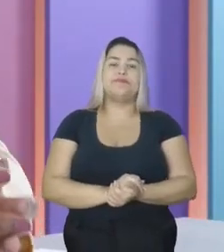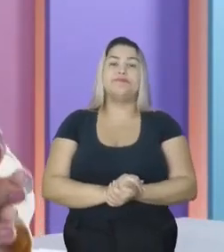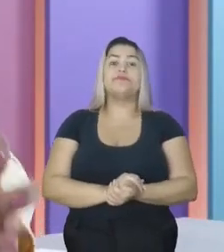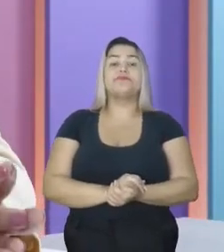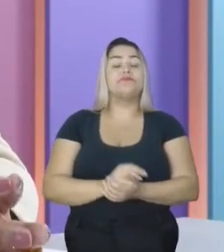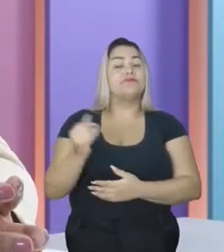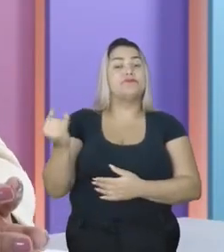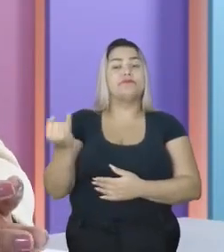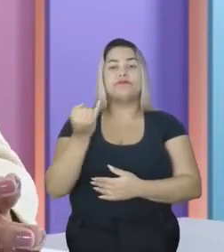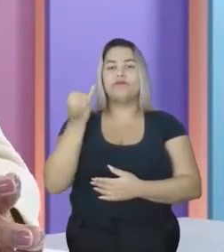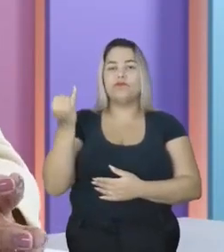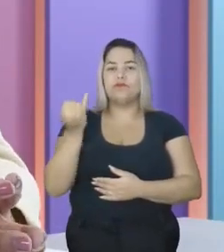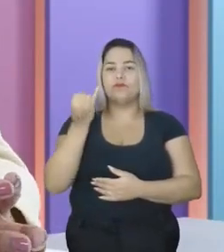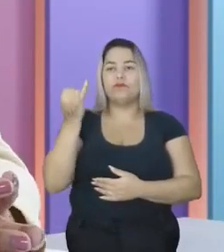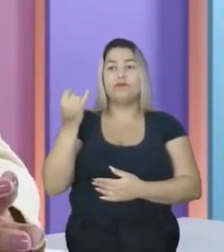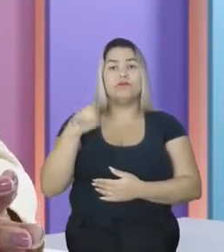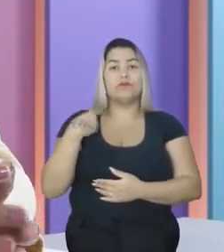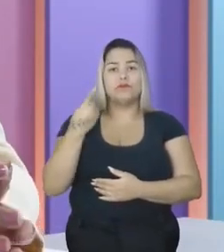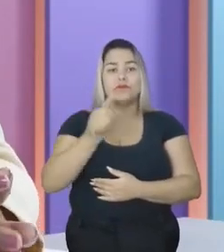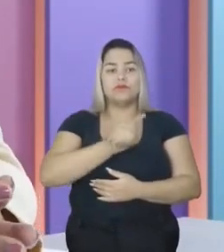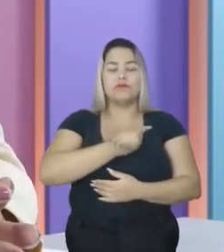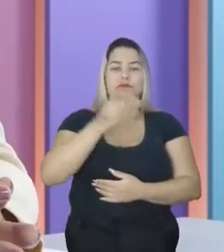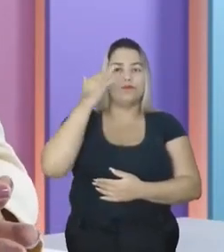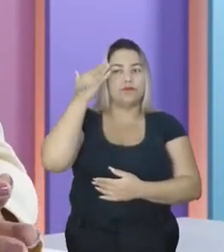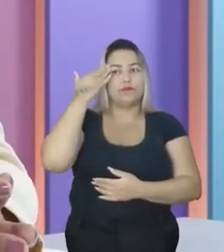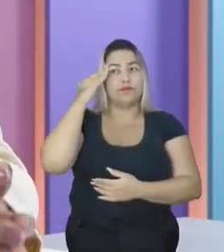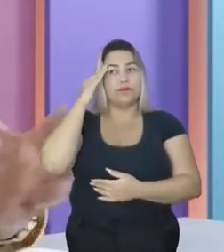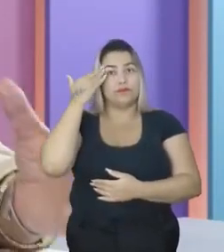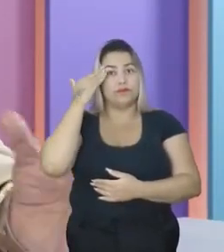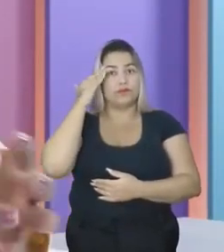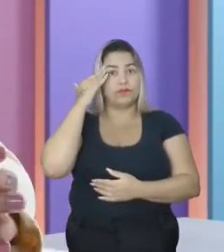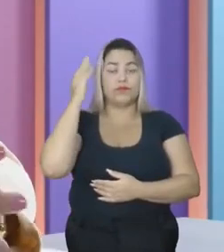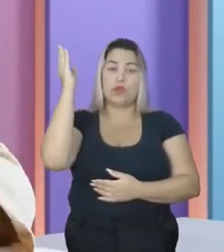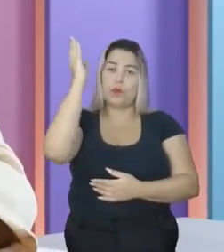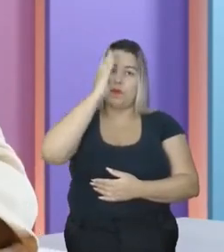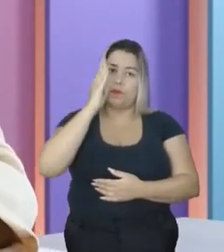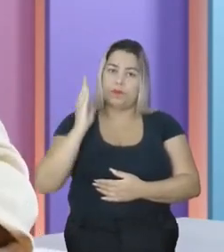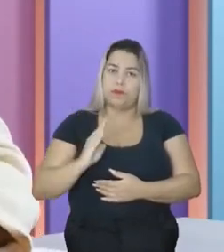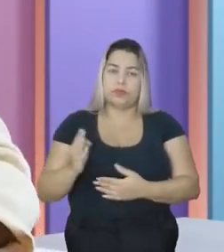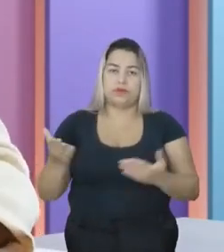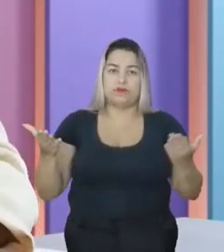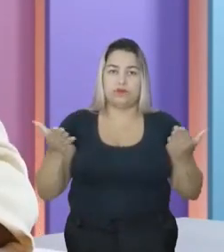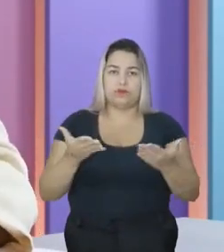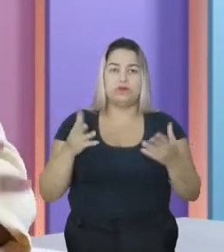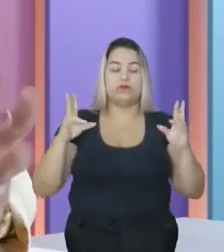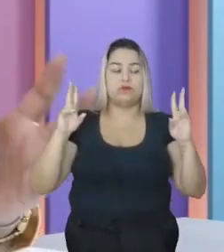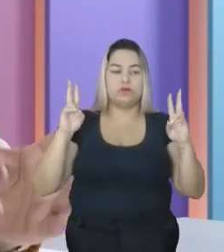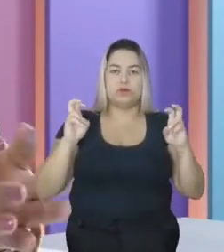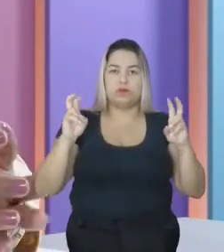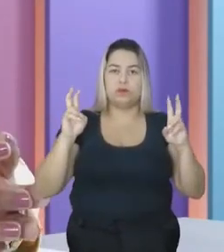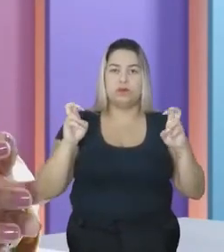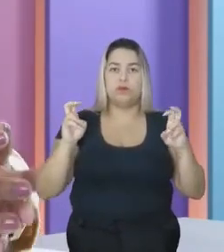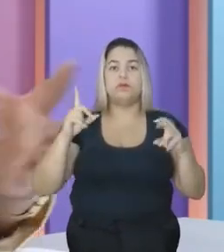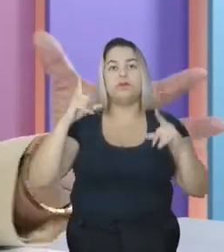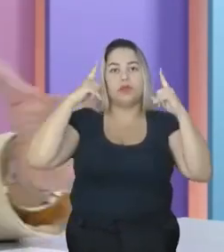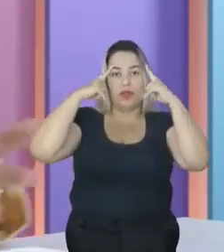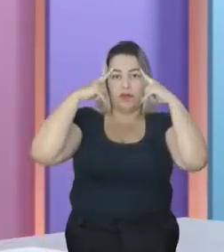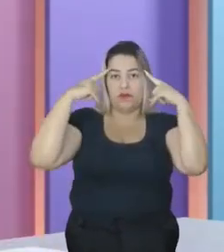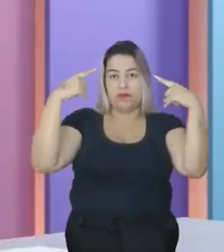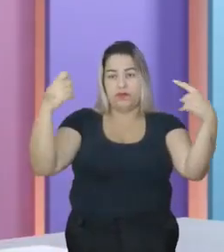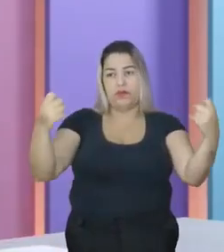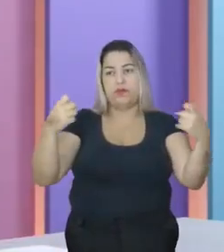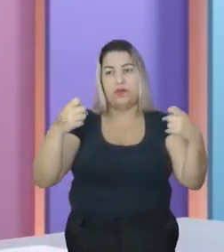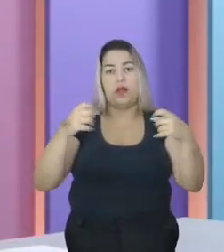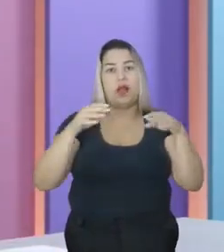isso é fundamental para nós entendermos o Brasil de hoje, sobretudo a violência e